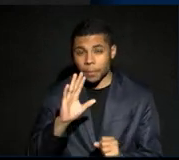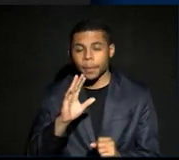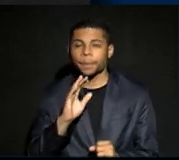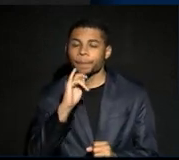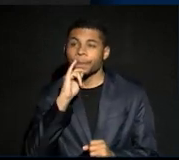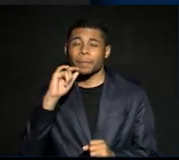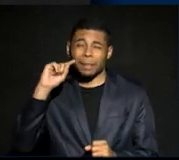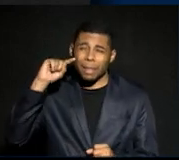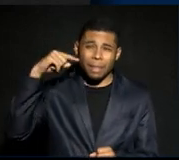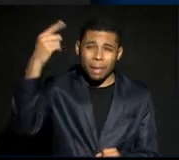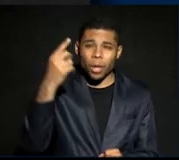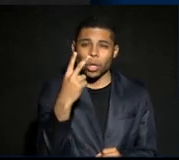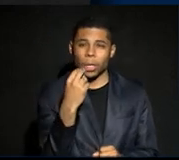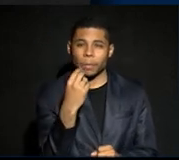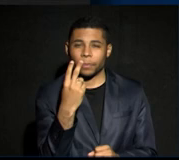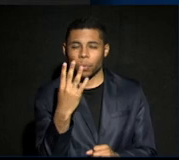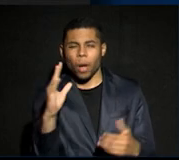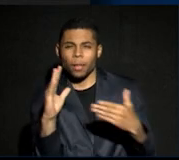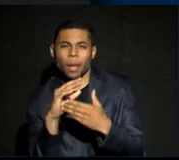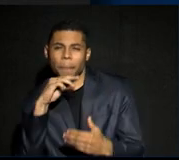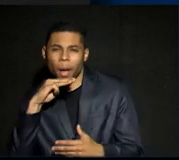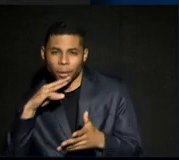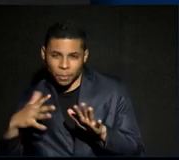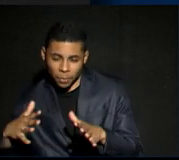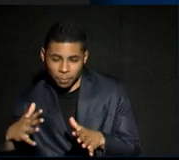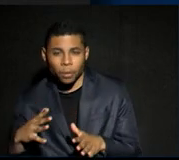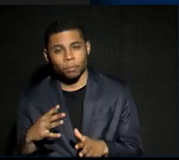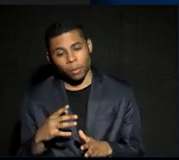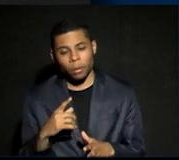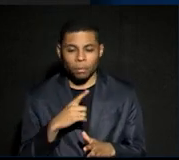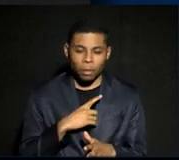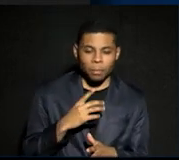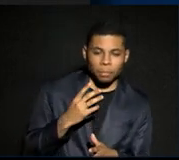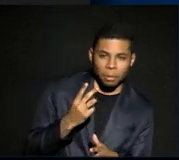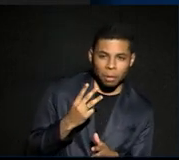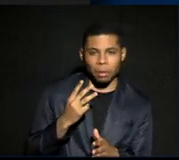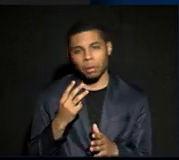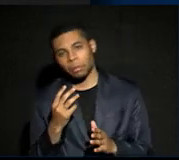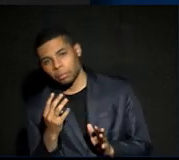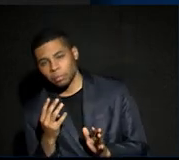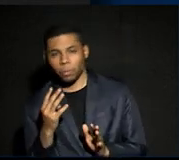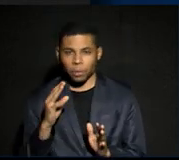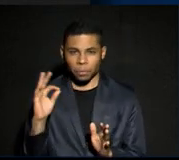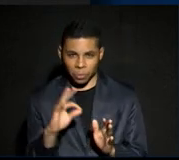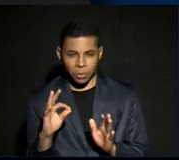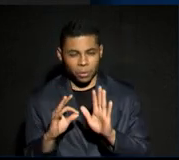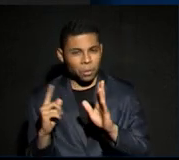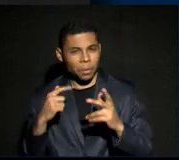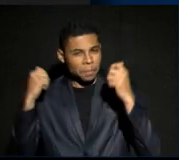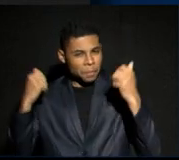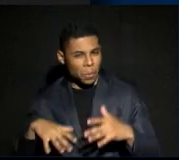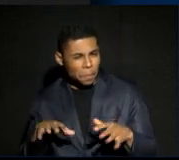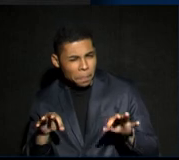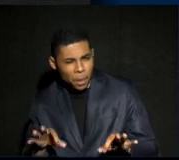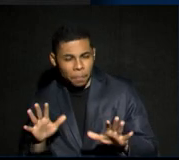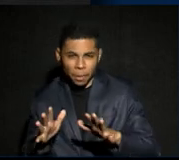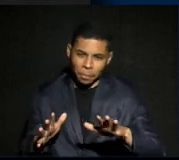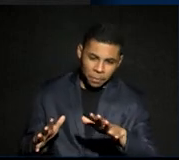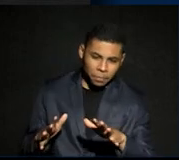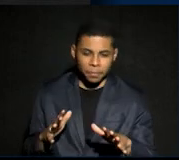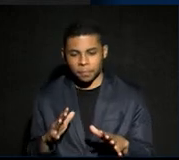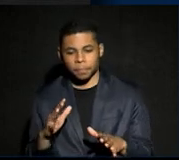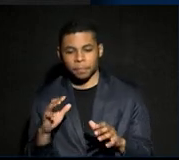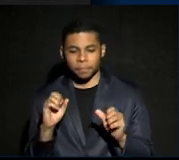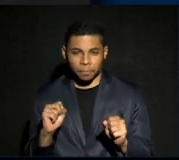de 2024, está em 3,5%. Né, que, segundo o presidente, ele não falou exatamente sobre essa projeção, mas estaria ali ao